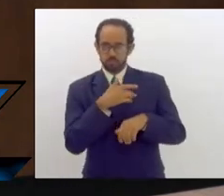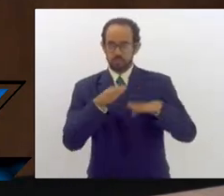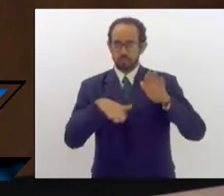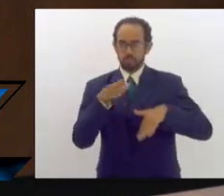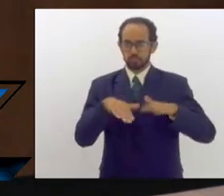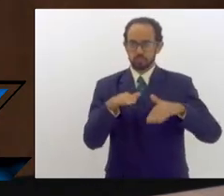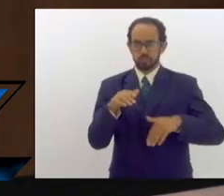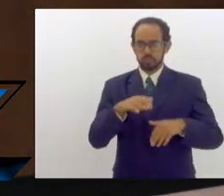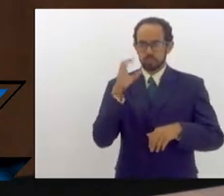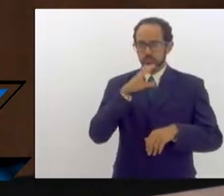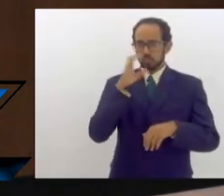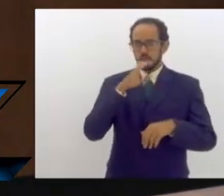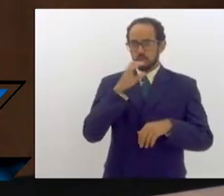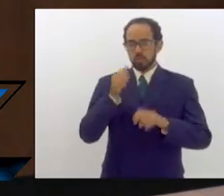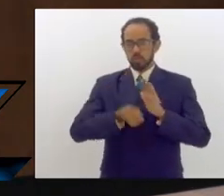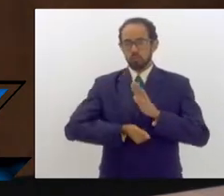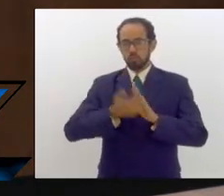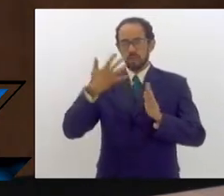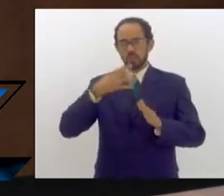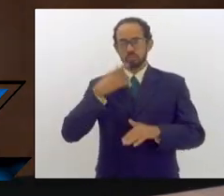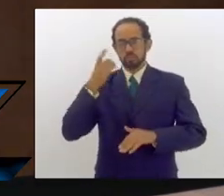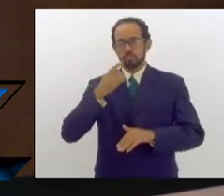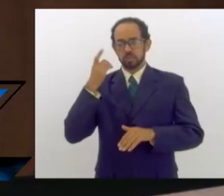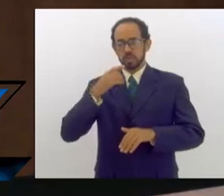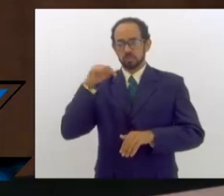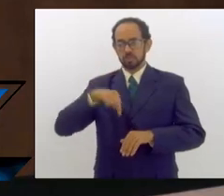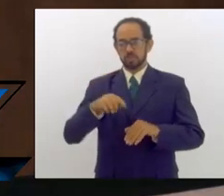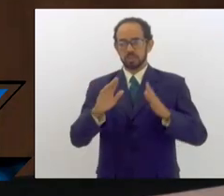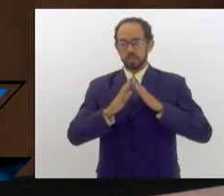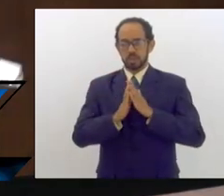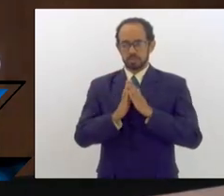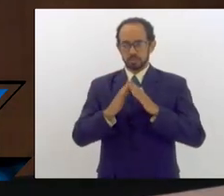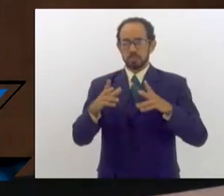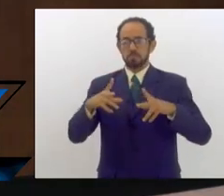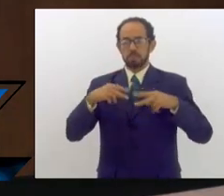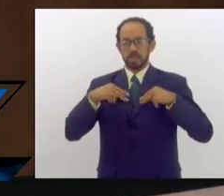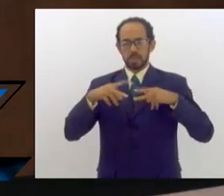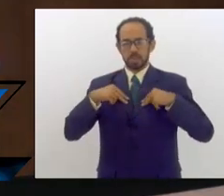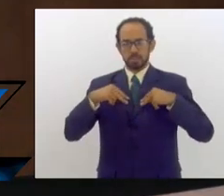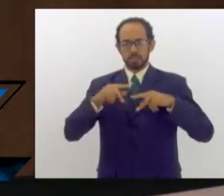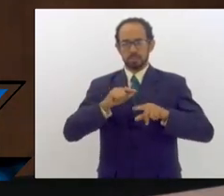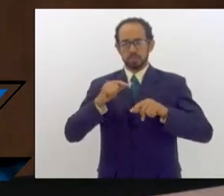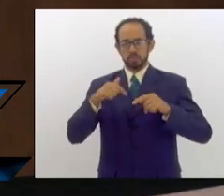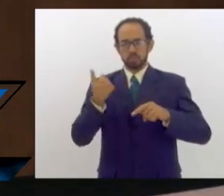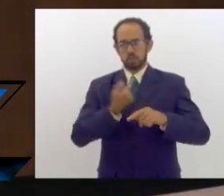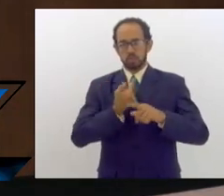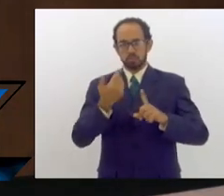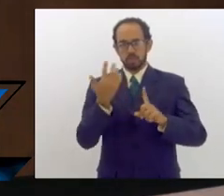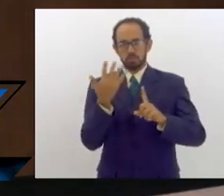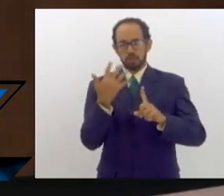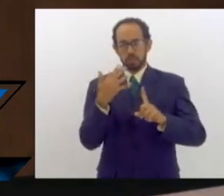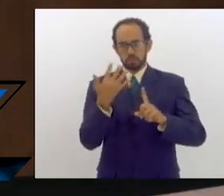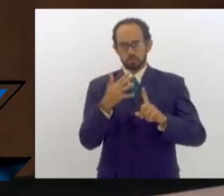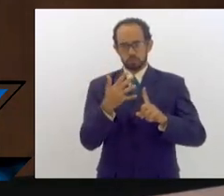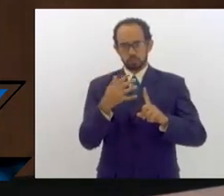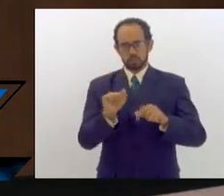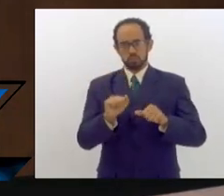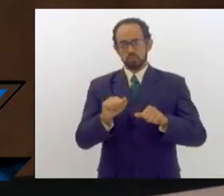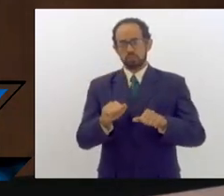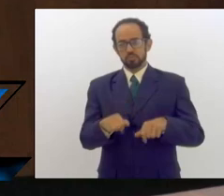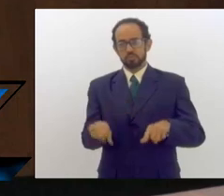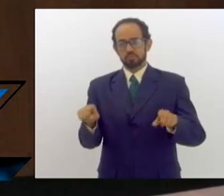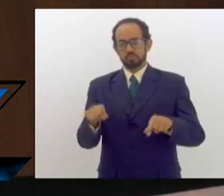tem socorrido muitos deputados nessa casa e é merecedor de nossos aplausos tanto